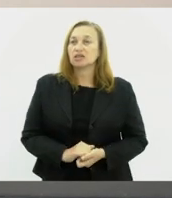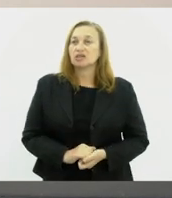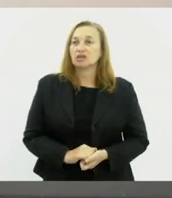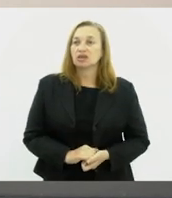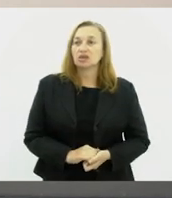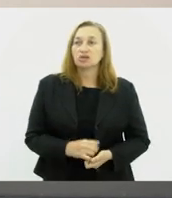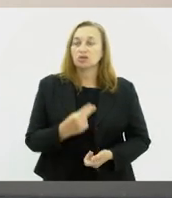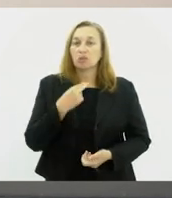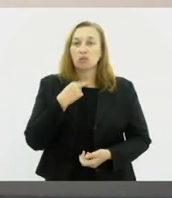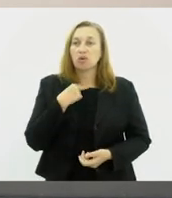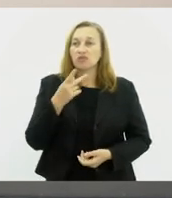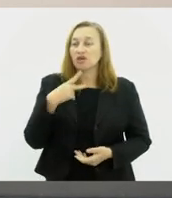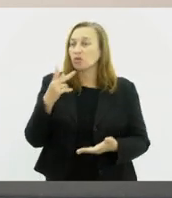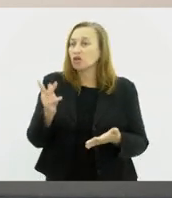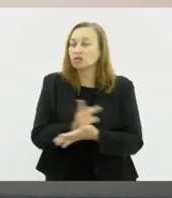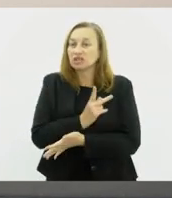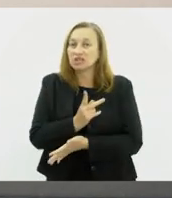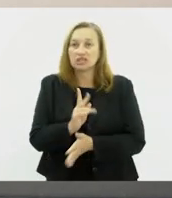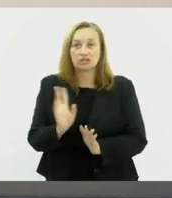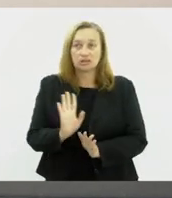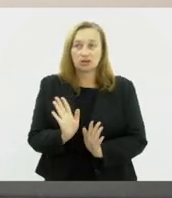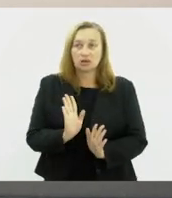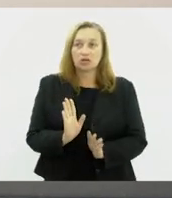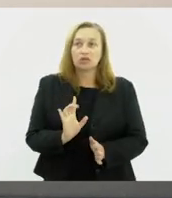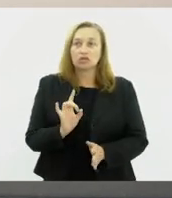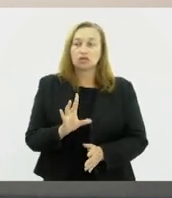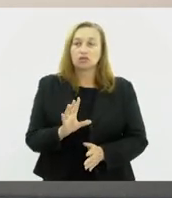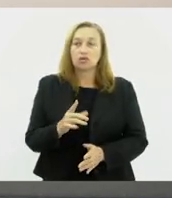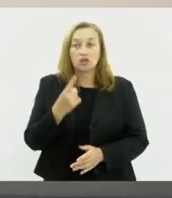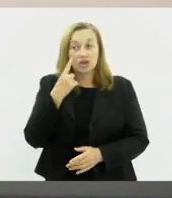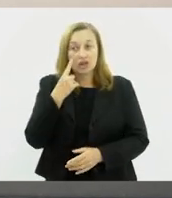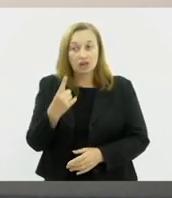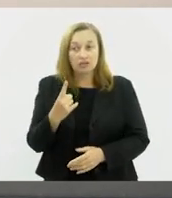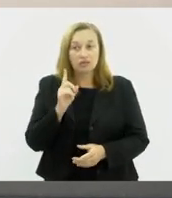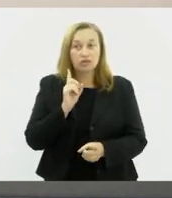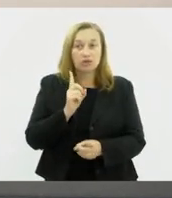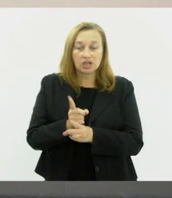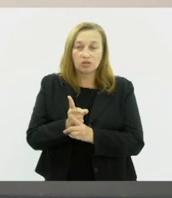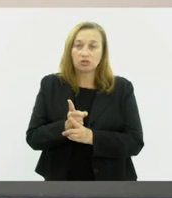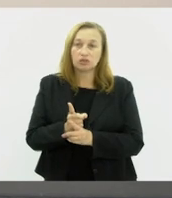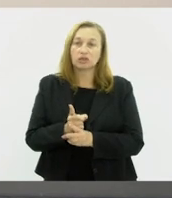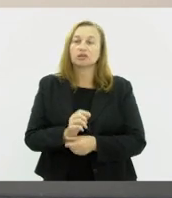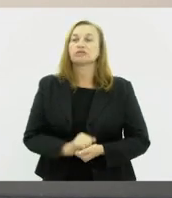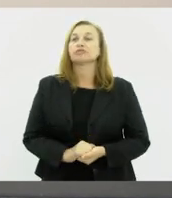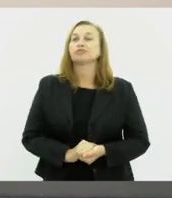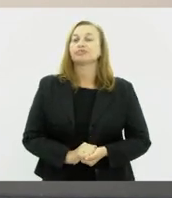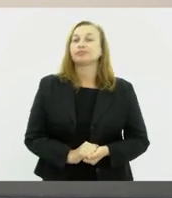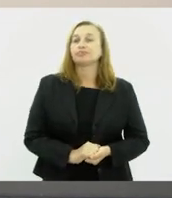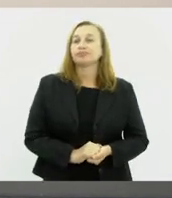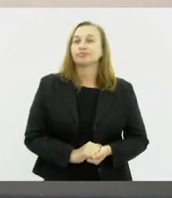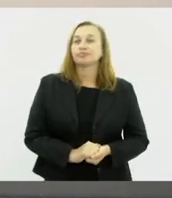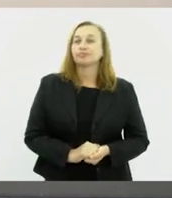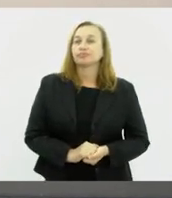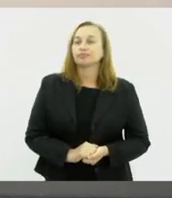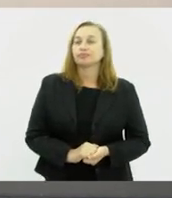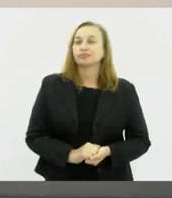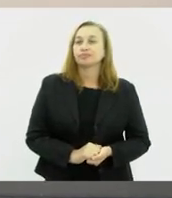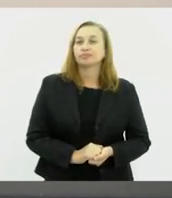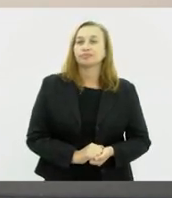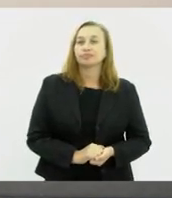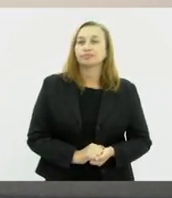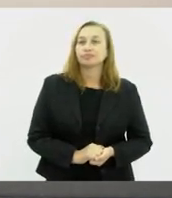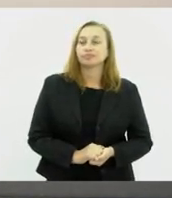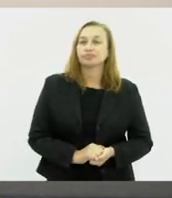ele prospectar o que aconteceu o que deixou de acontecer somente relatar o que foi encontrado o que foi visualizado tá aí eu acho que agora